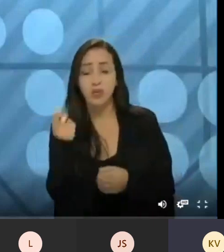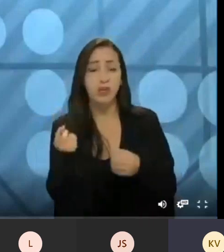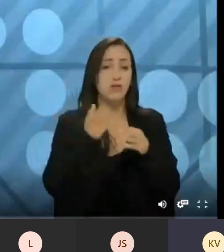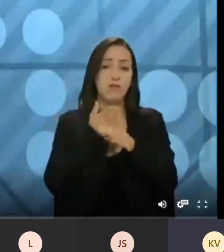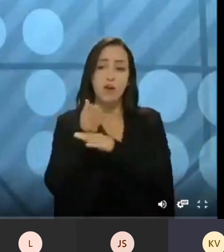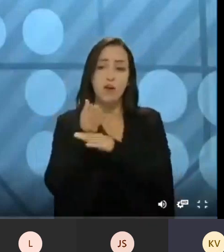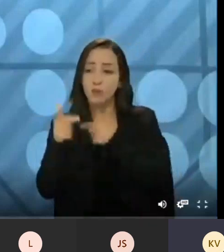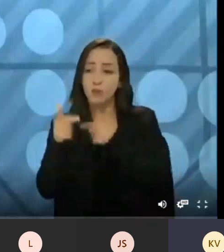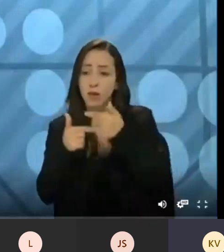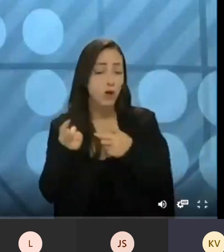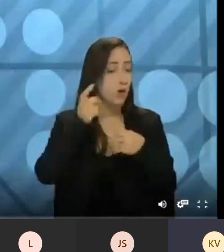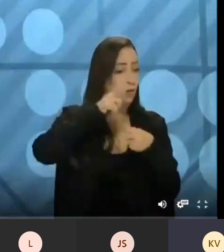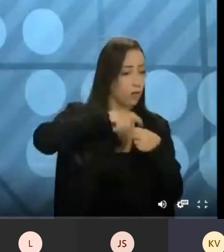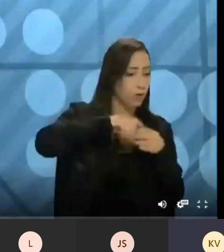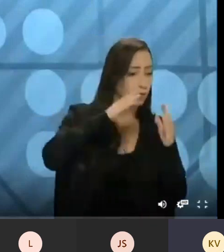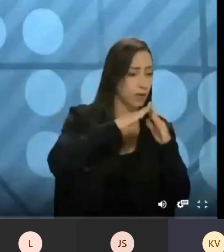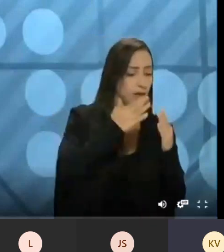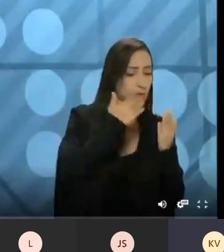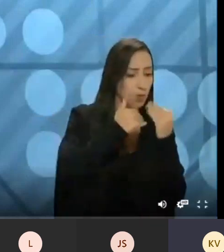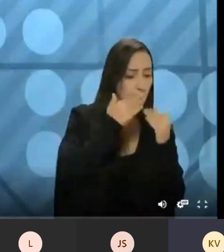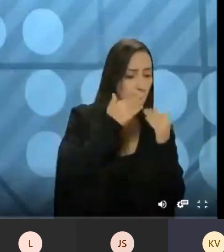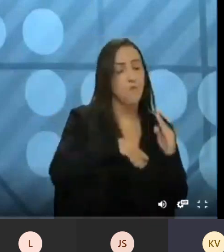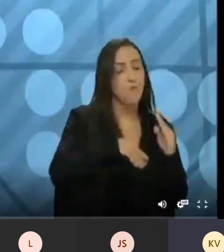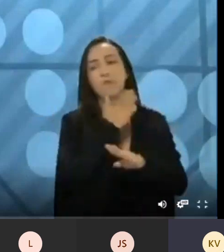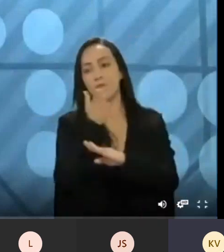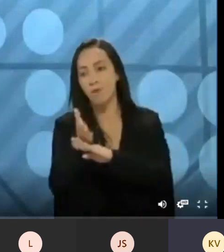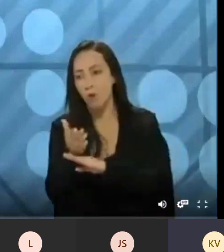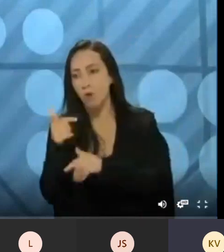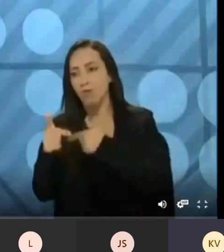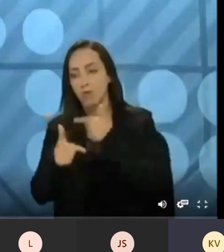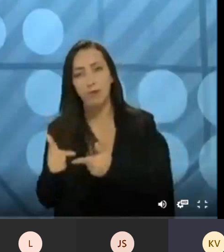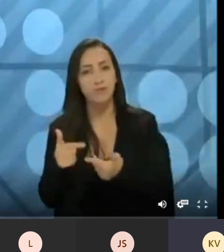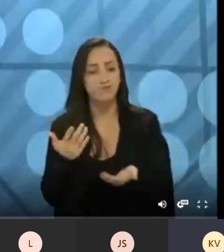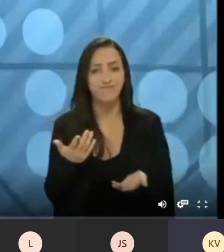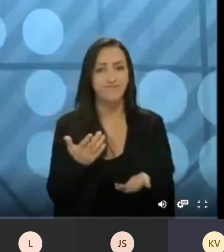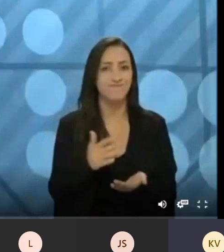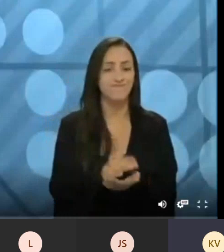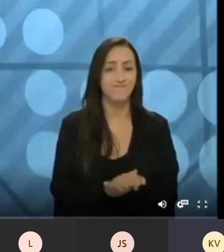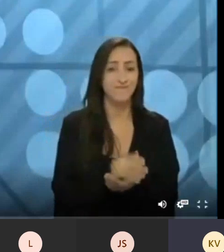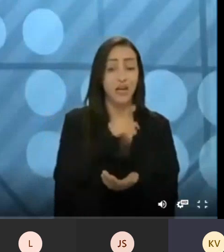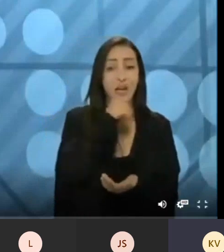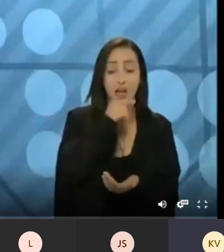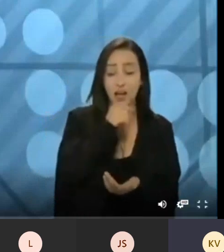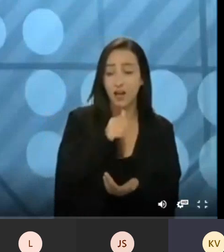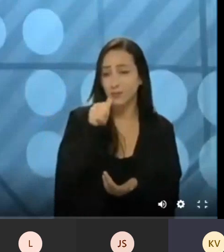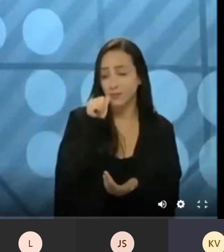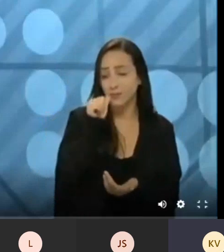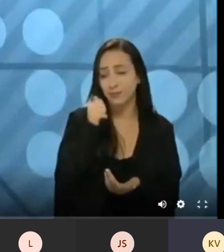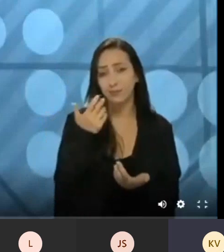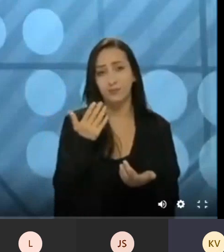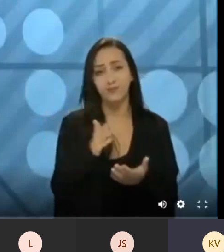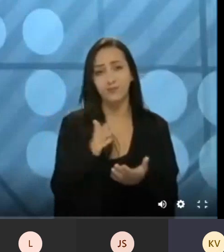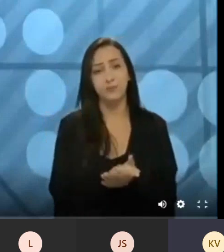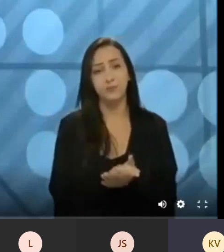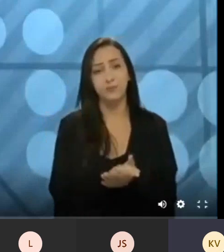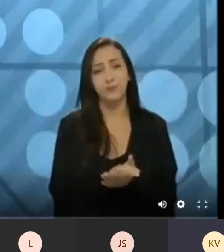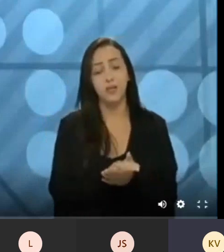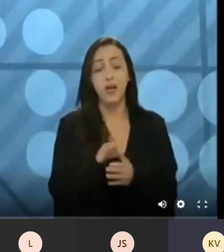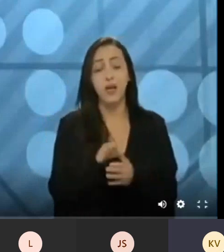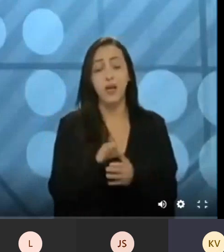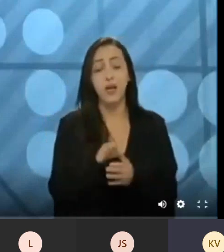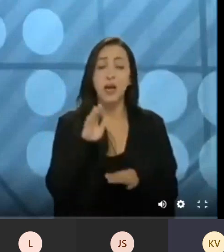lá trabalhar, voltar para casa, fazer a sua alimentação, se hidratar de maneira adequada, de repente até